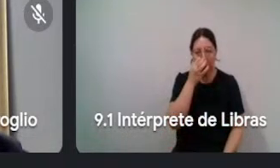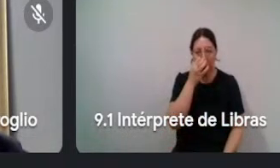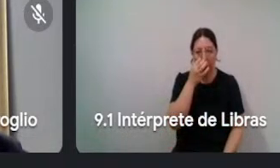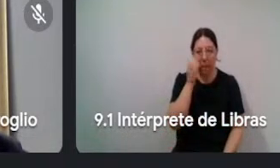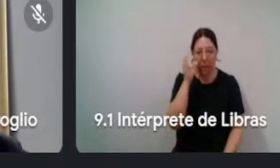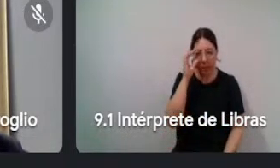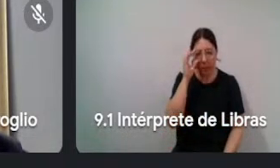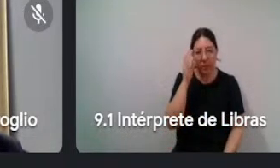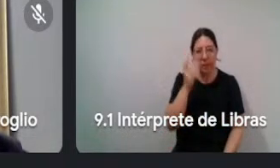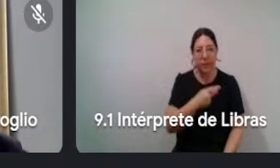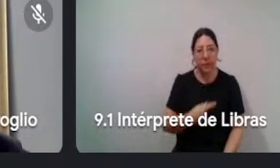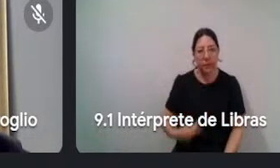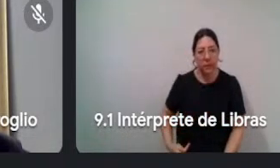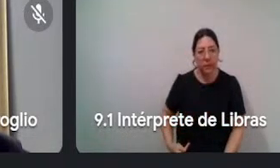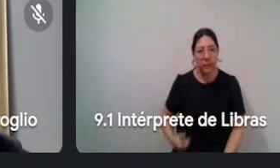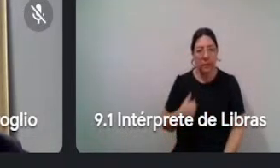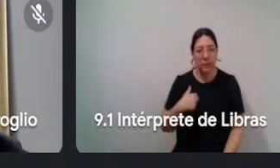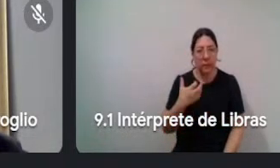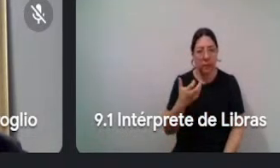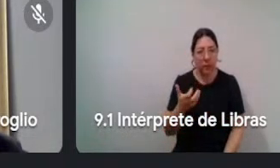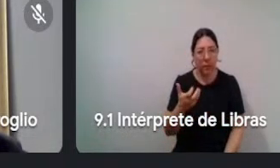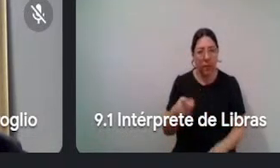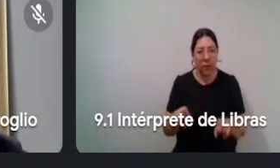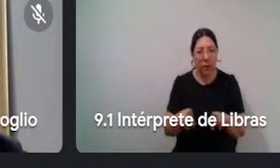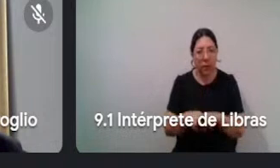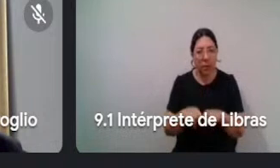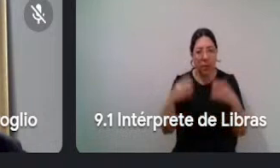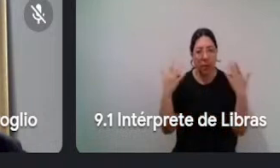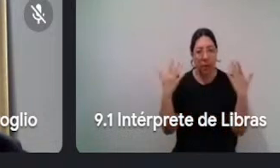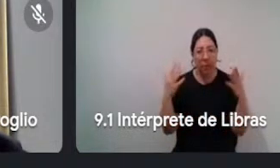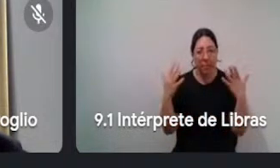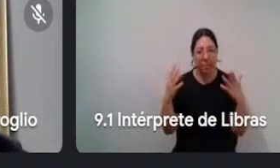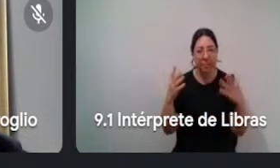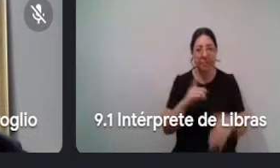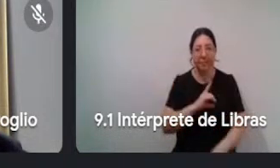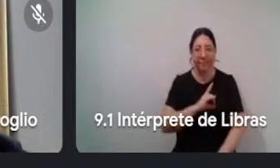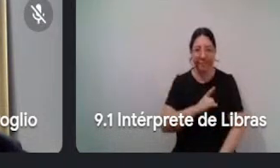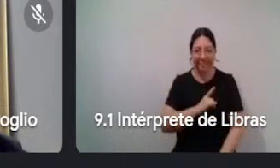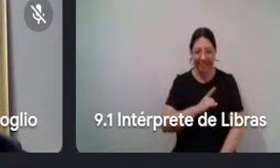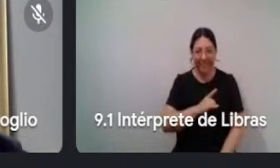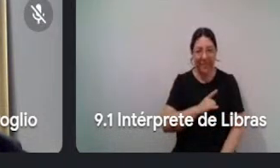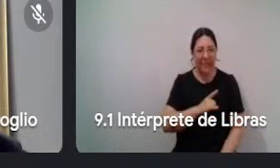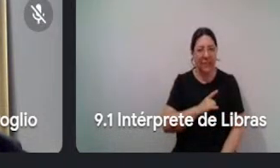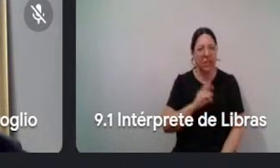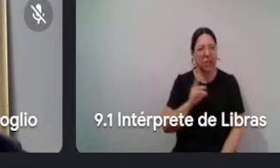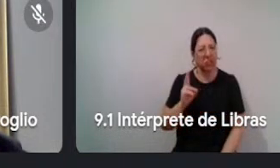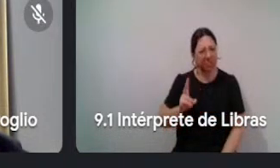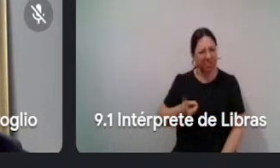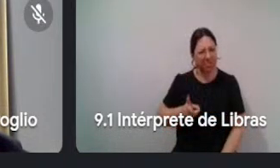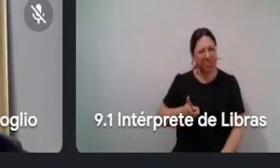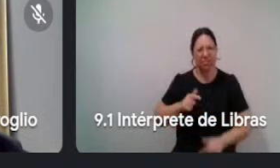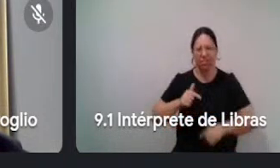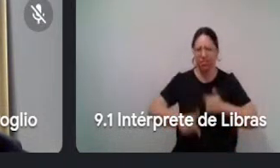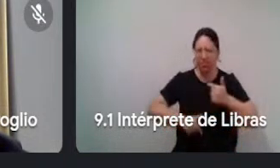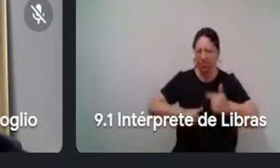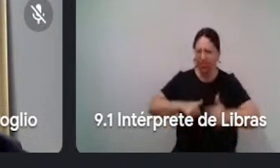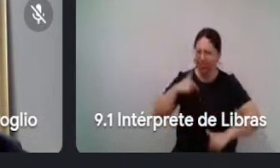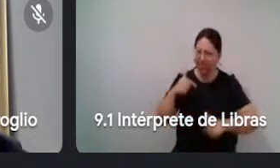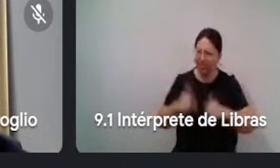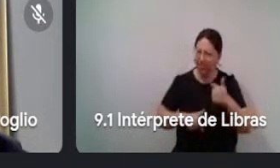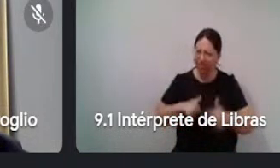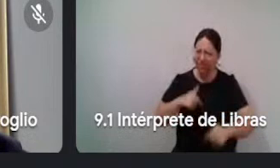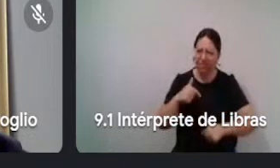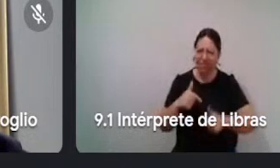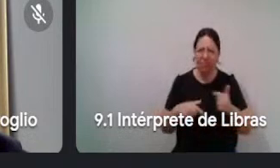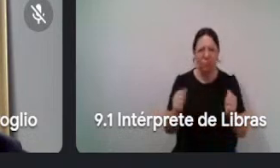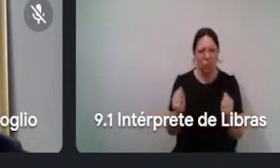também de parabenizar o desembargador Lamonier pelo trabalho incansável à frente à Corregedoria, juntamente